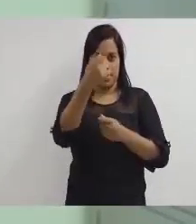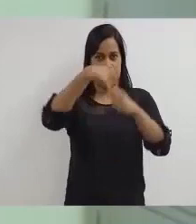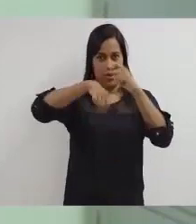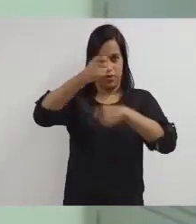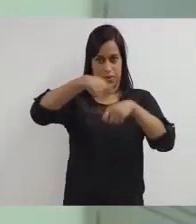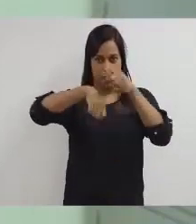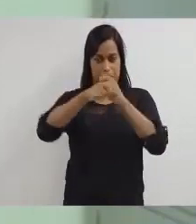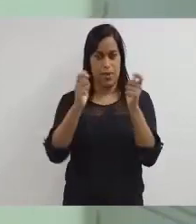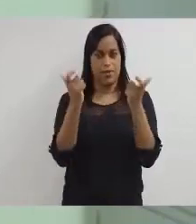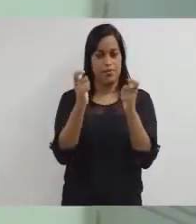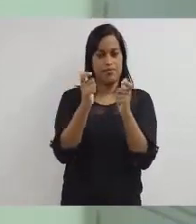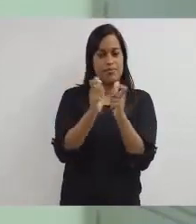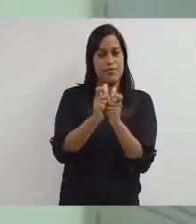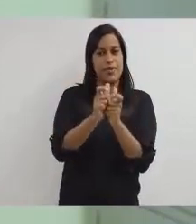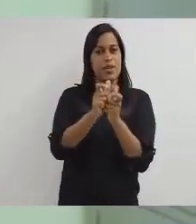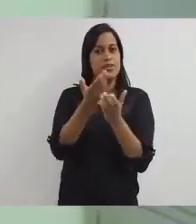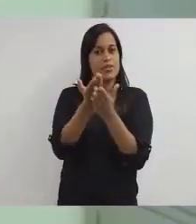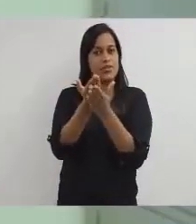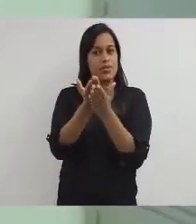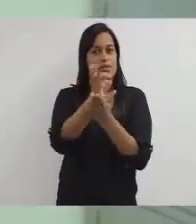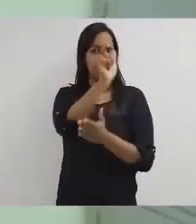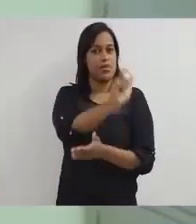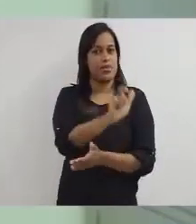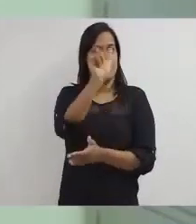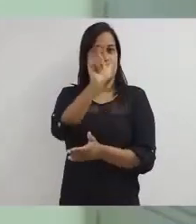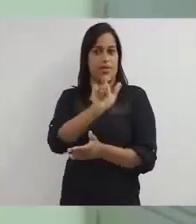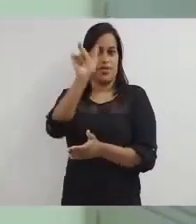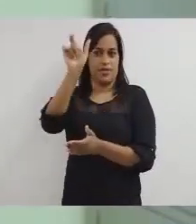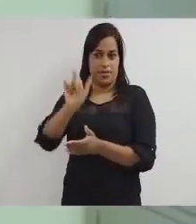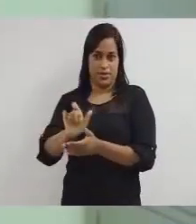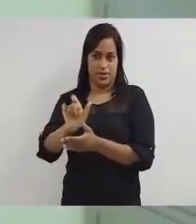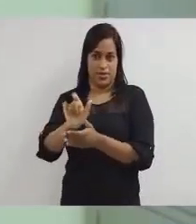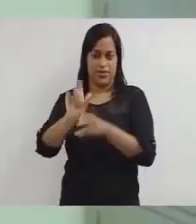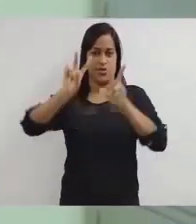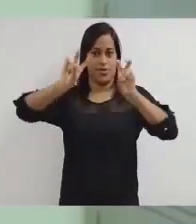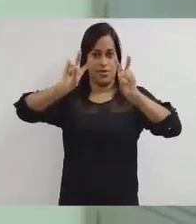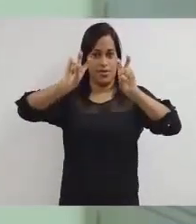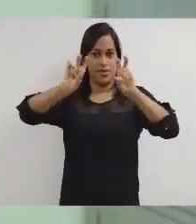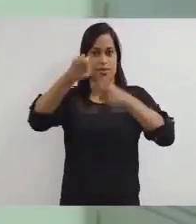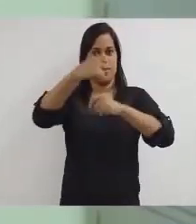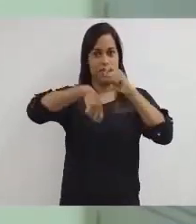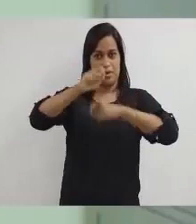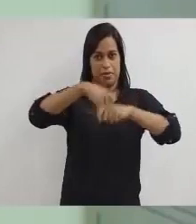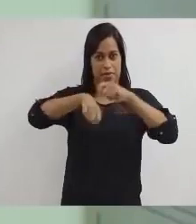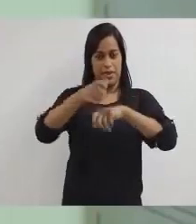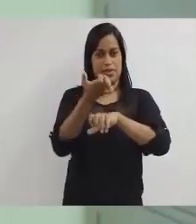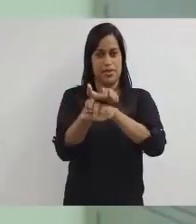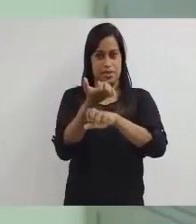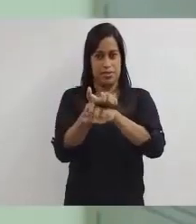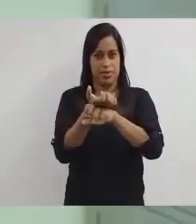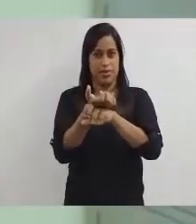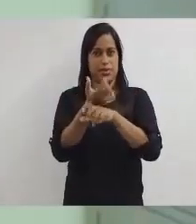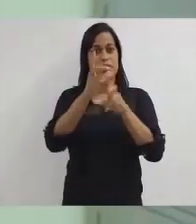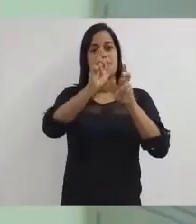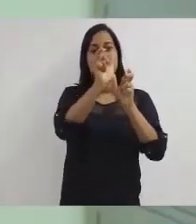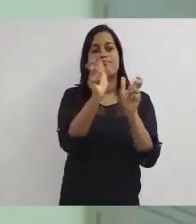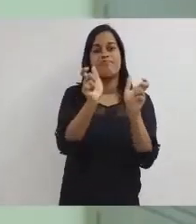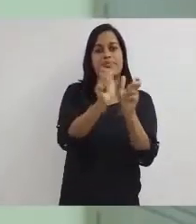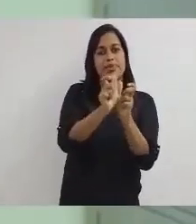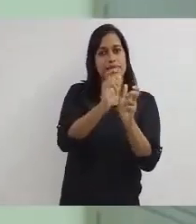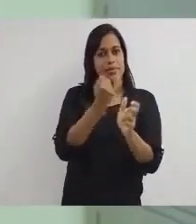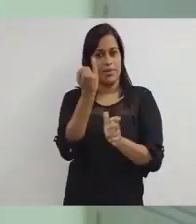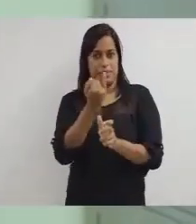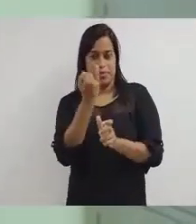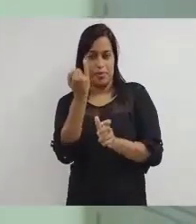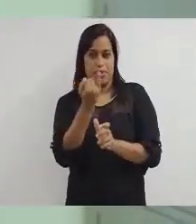que estuda os indivíduos. E essa parte fundamental que estuda a microeconomia